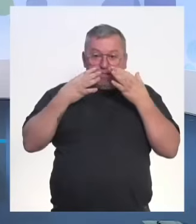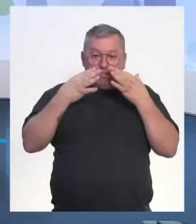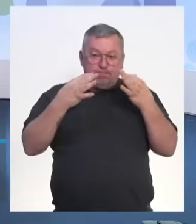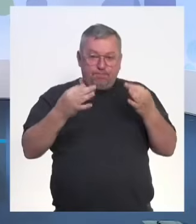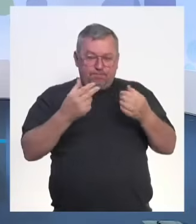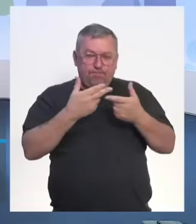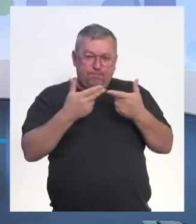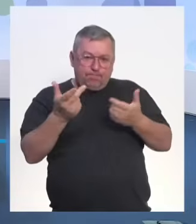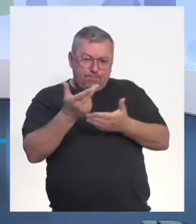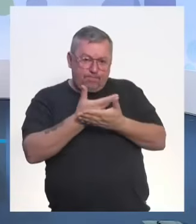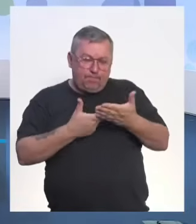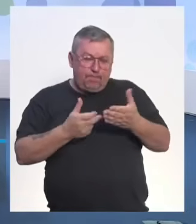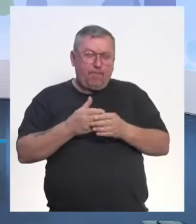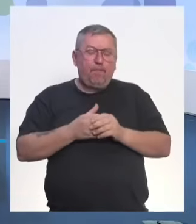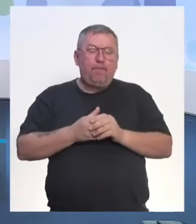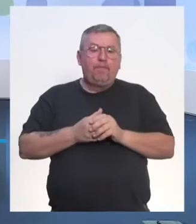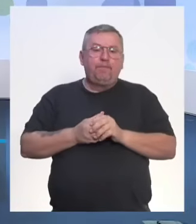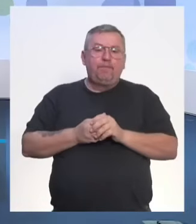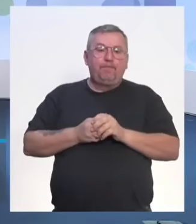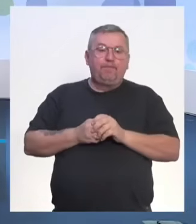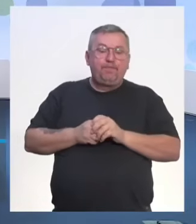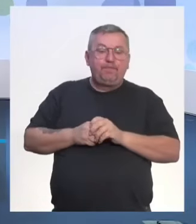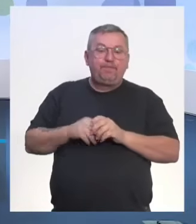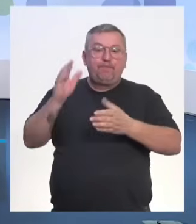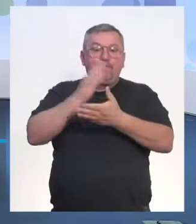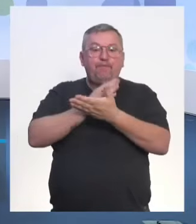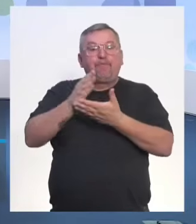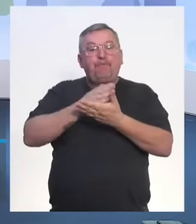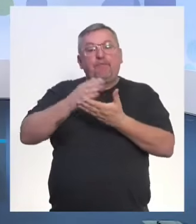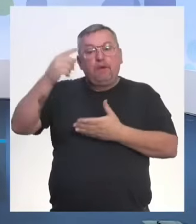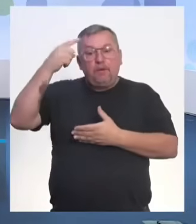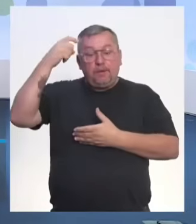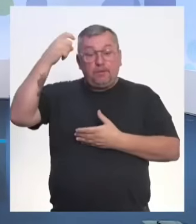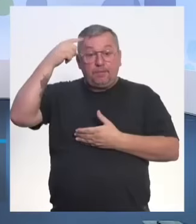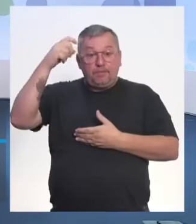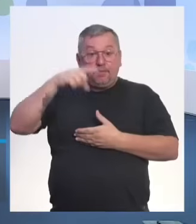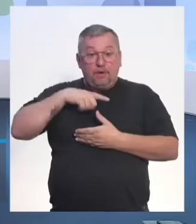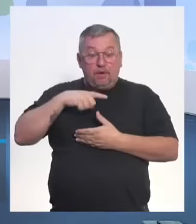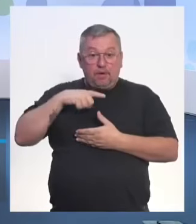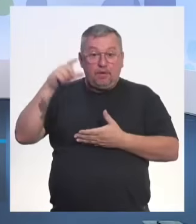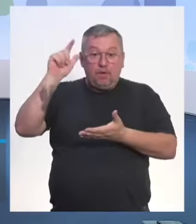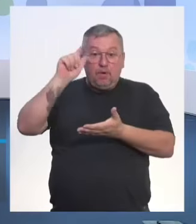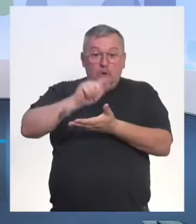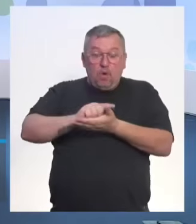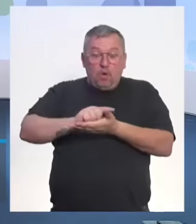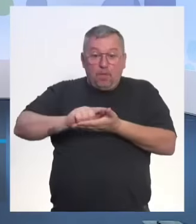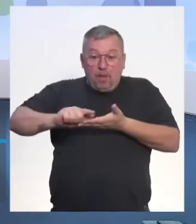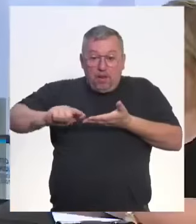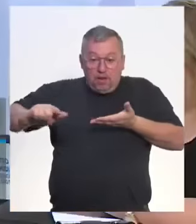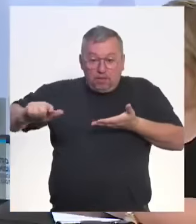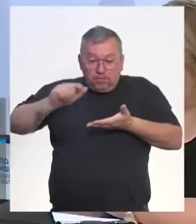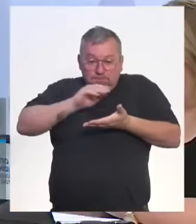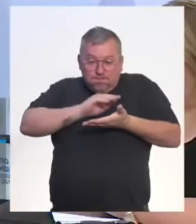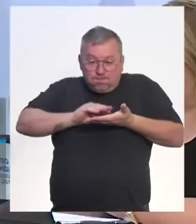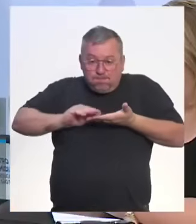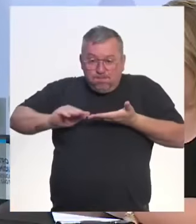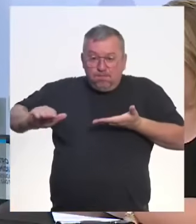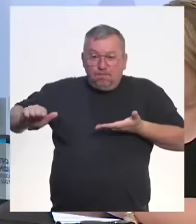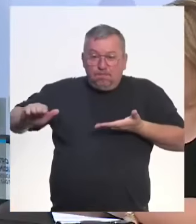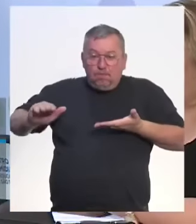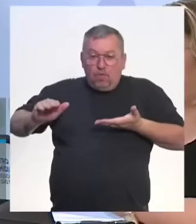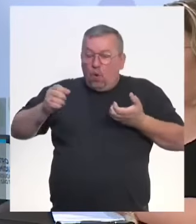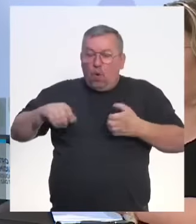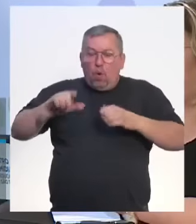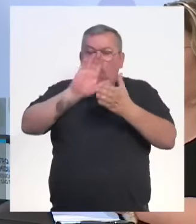observando essa figura. Isso mesmo. Então, a partir dessa ideia aqui, então eu tenho plano, por isso que nós utilizamos aqui a lousa, é